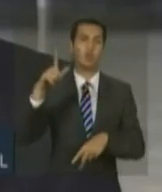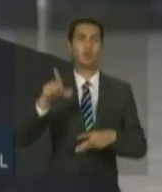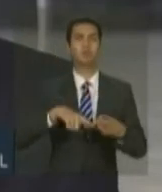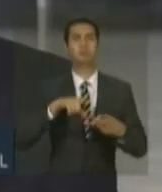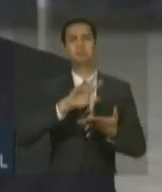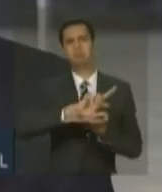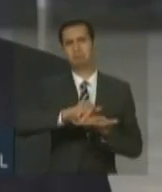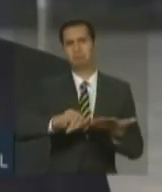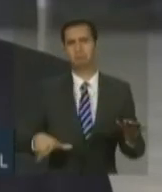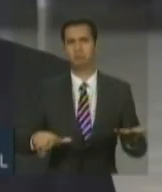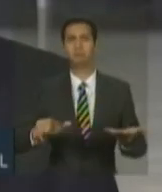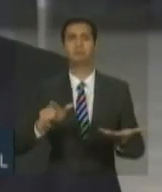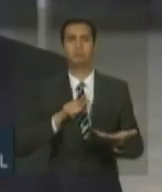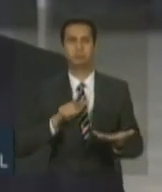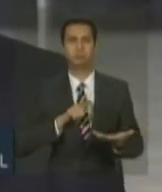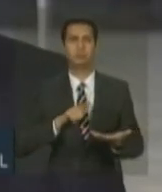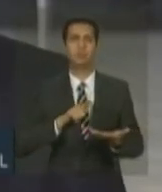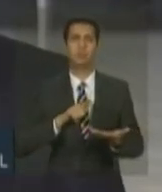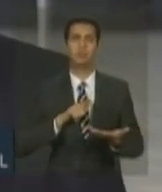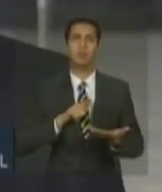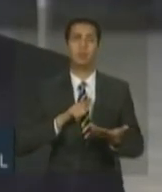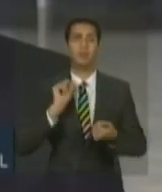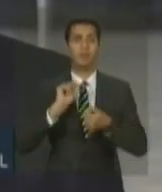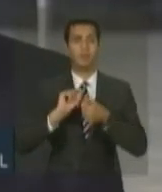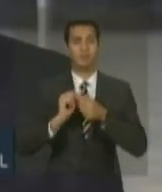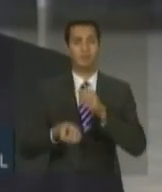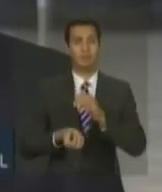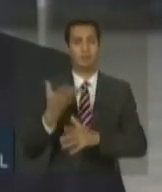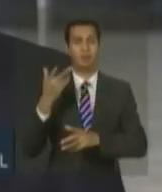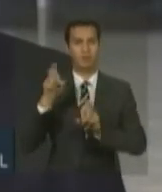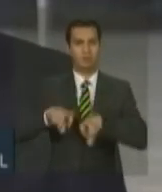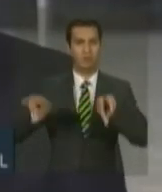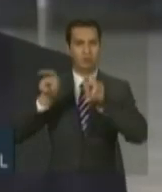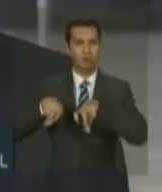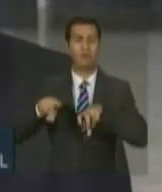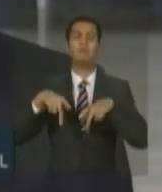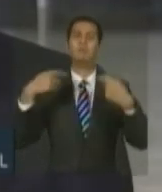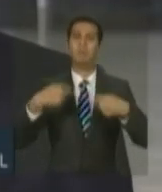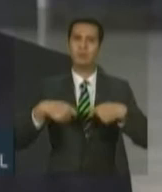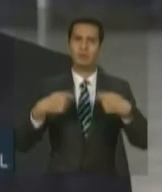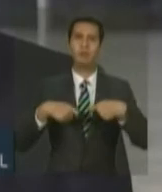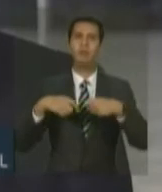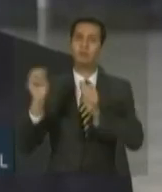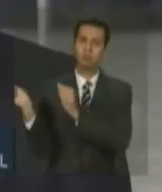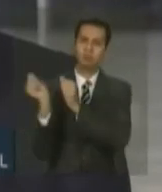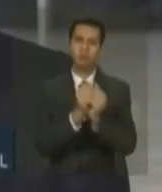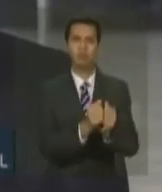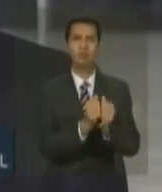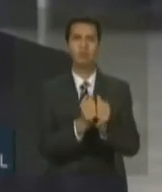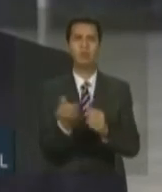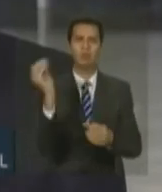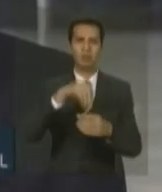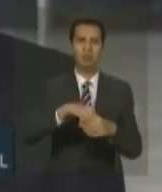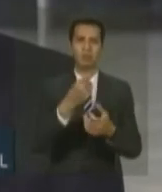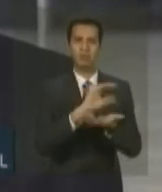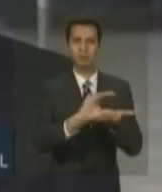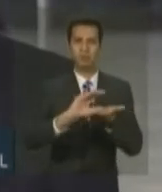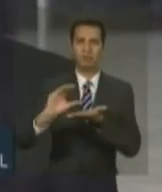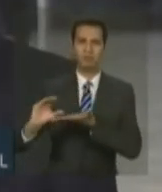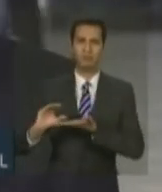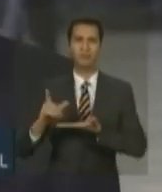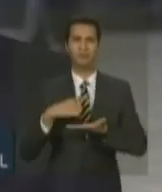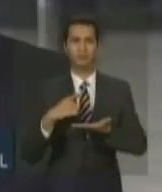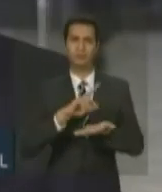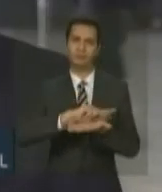componentes na produção, nessa área da computação, que nós queremos trazer junto com esse investimento. Existem outros componentes que estão